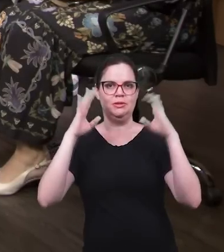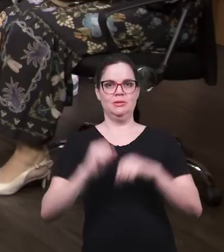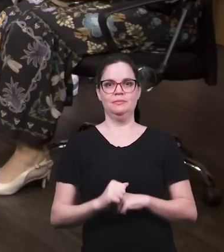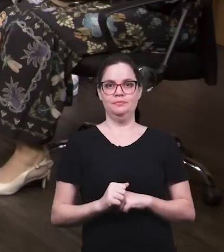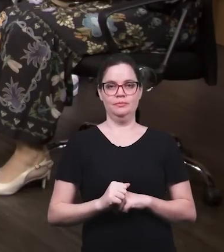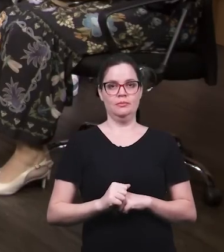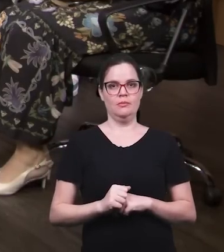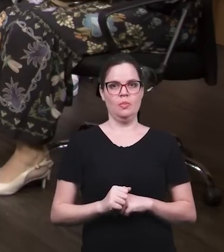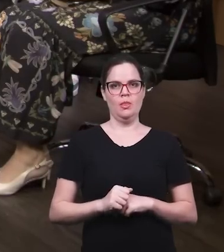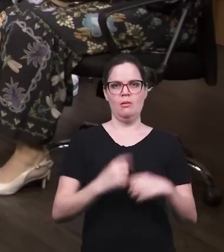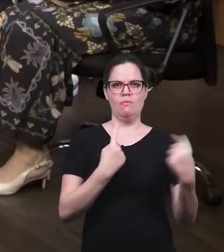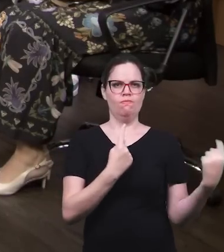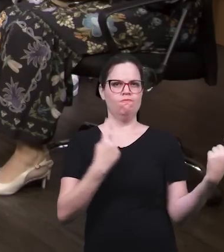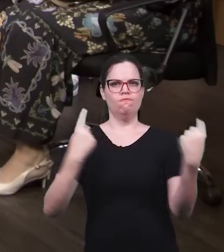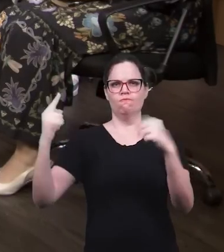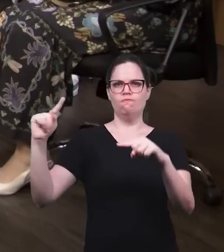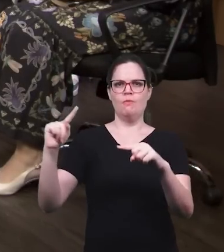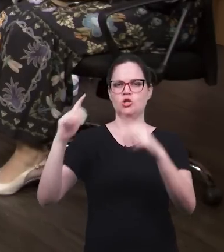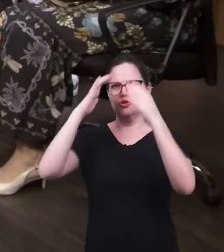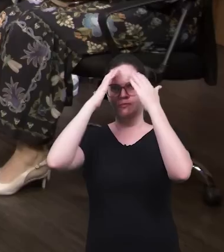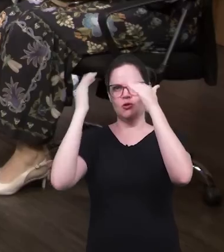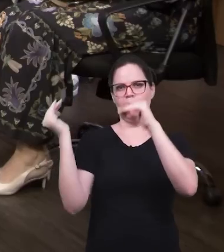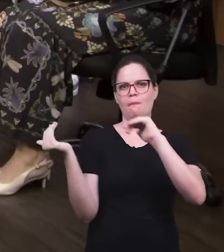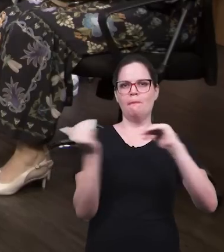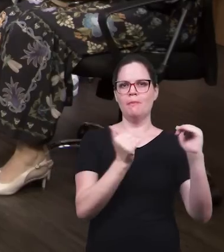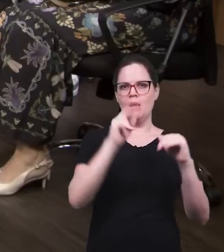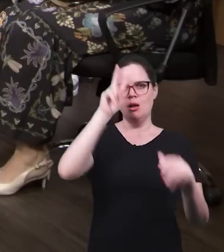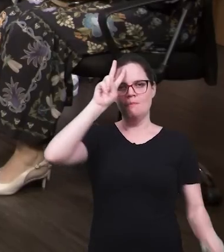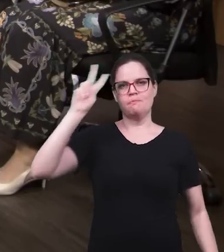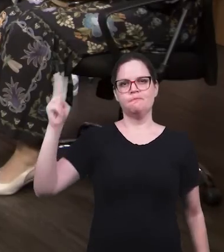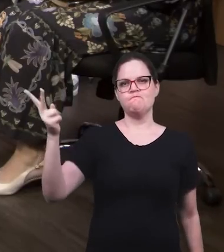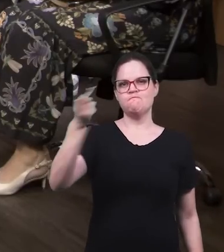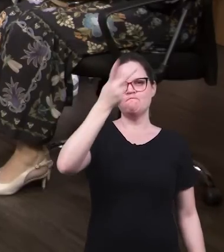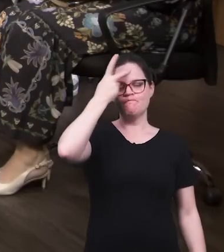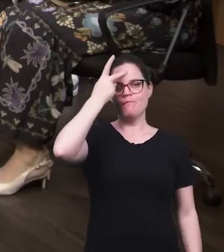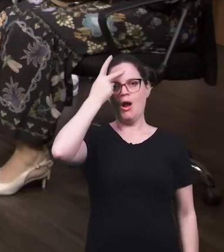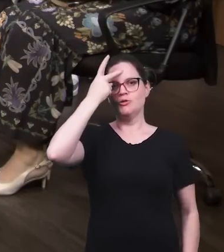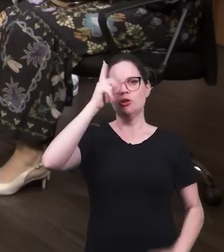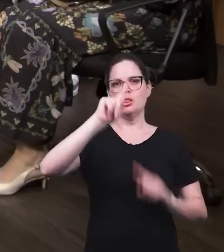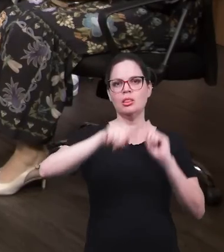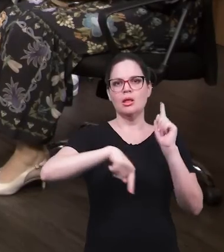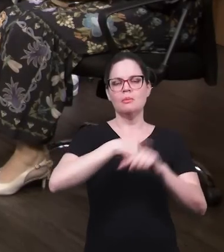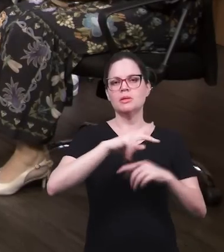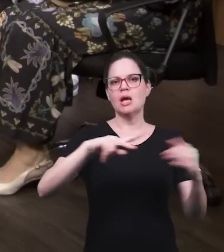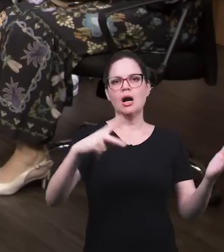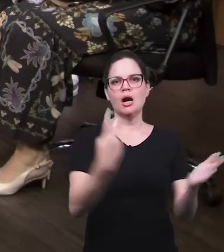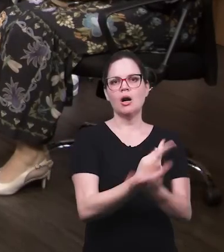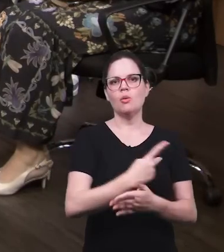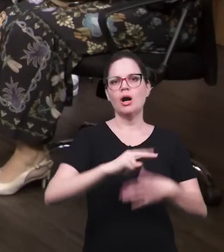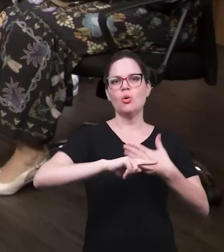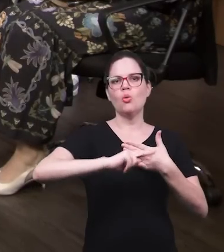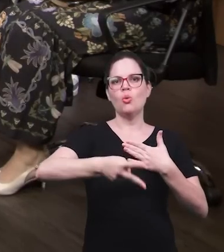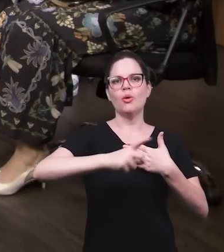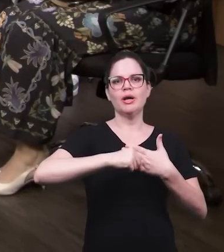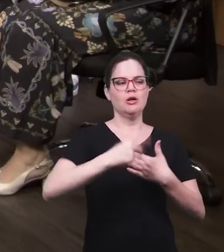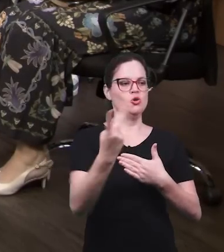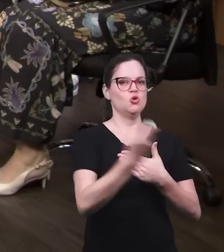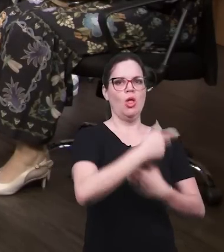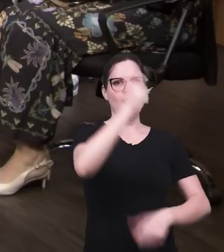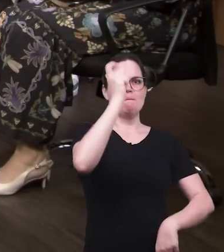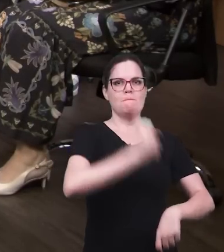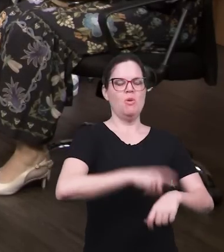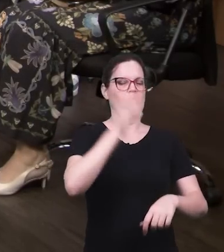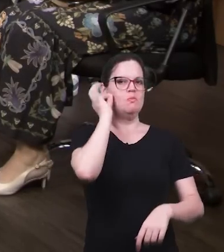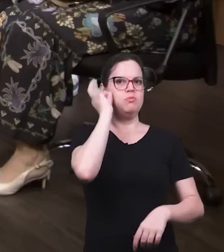desafiaram, quebraram o princípio da autoridade, foram rebeldes, e em consequência dessa brecha que abriram, os dois